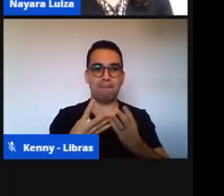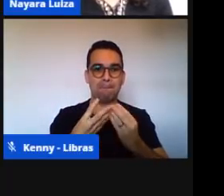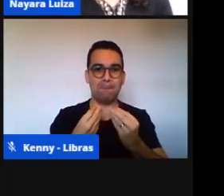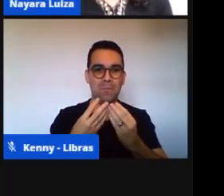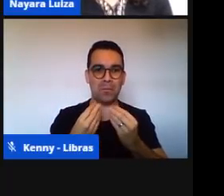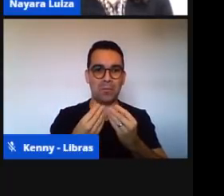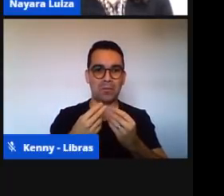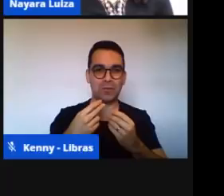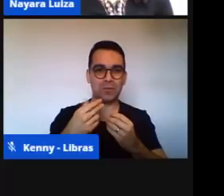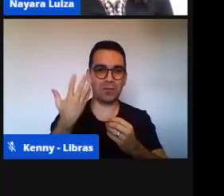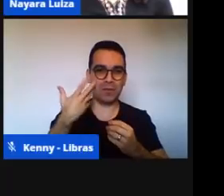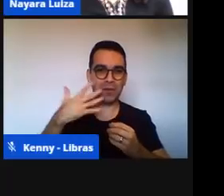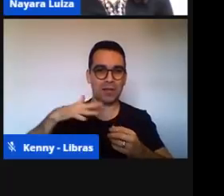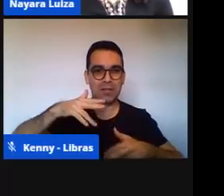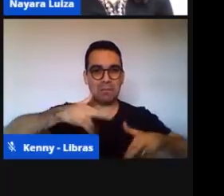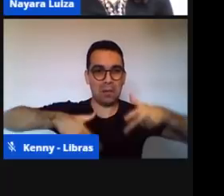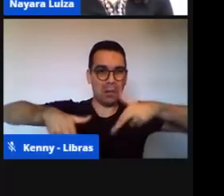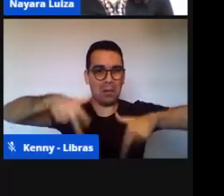eles estão